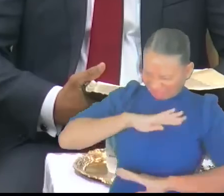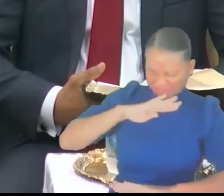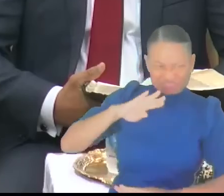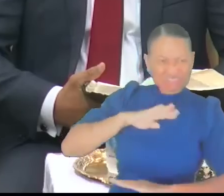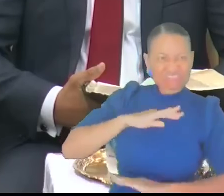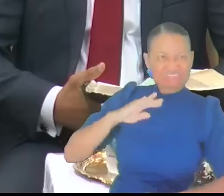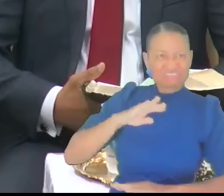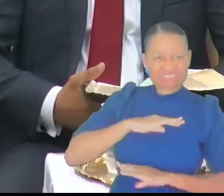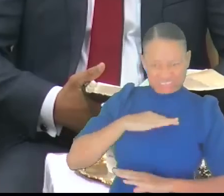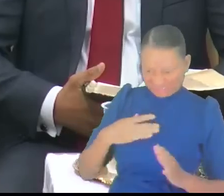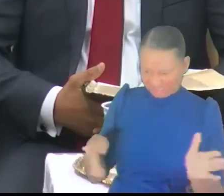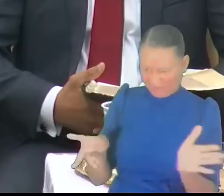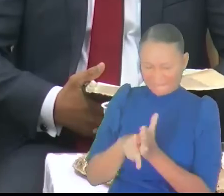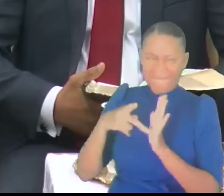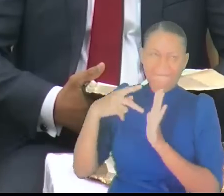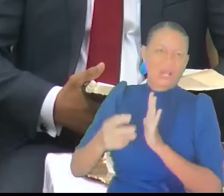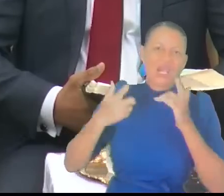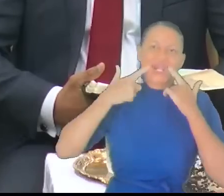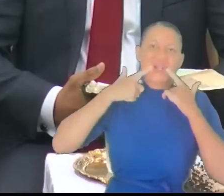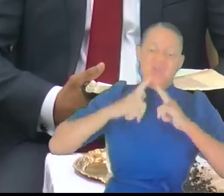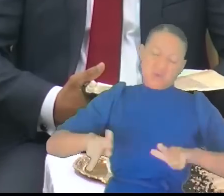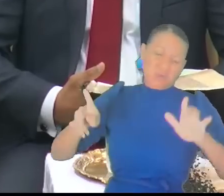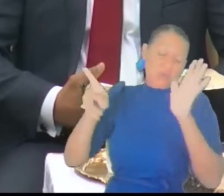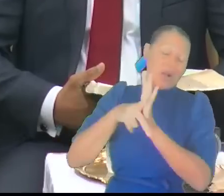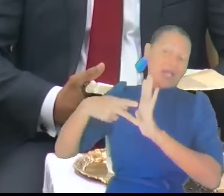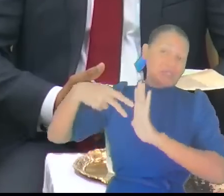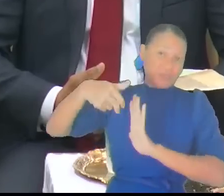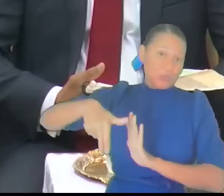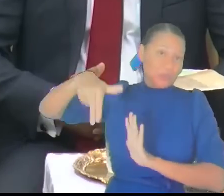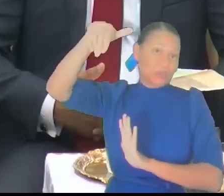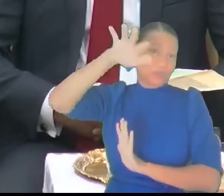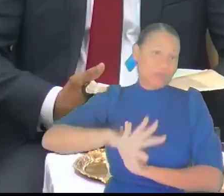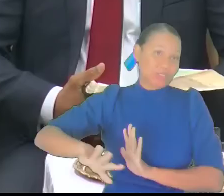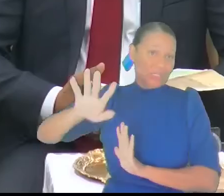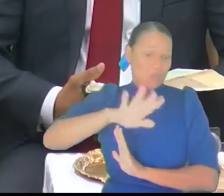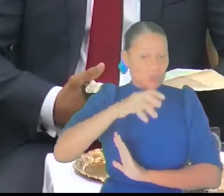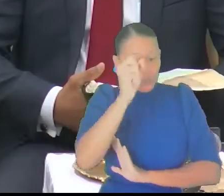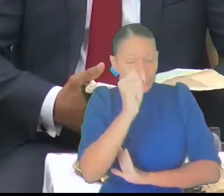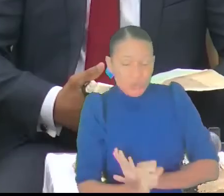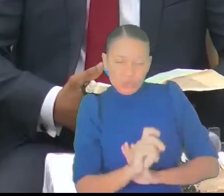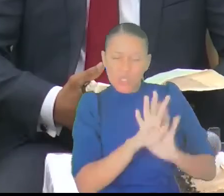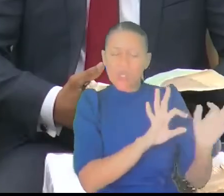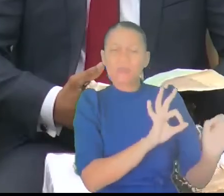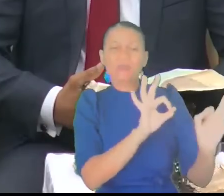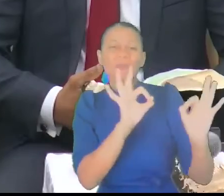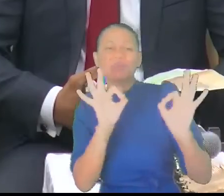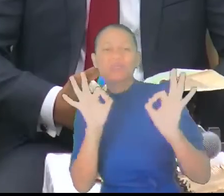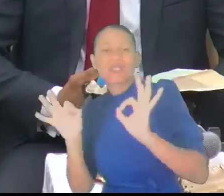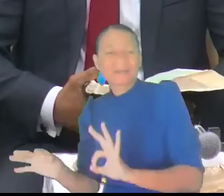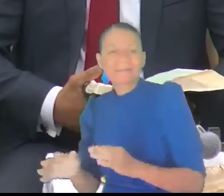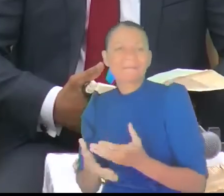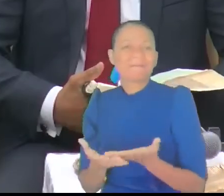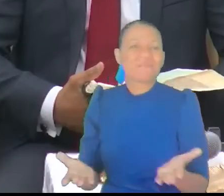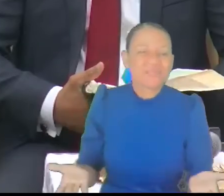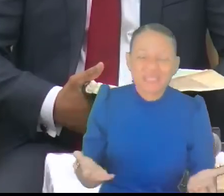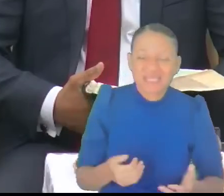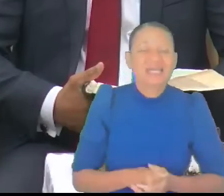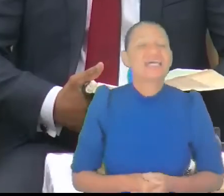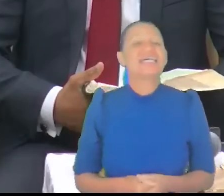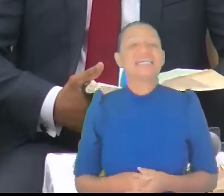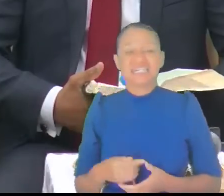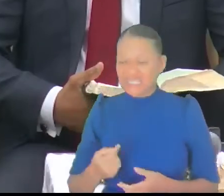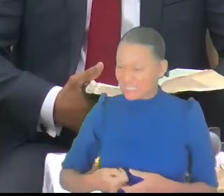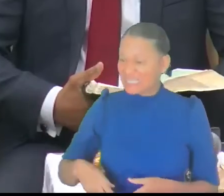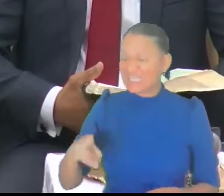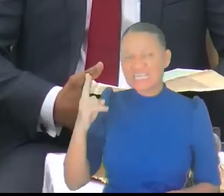linguagem nordestina. Os irmãos do sul que estão assistindo, não se espante não. É aquele crente, aí aqui a gente ainda diz mais, é